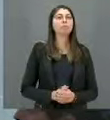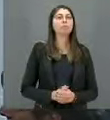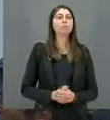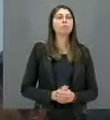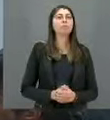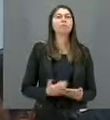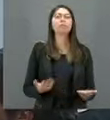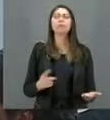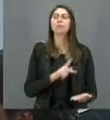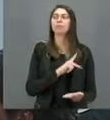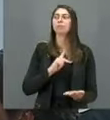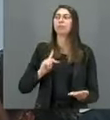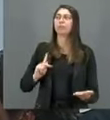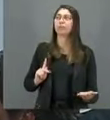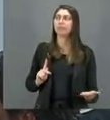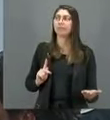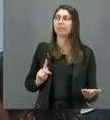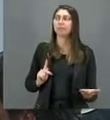Senhor presidente,